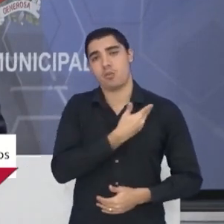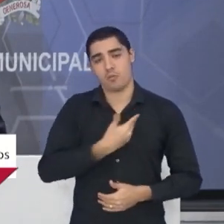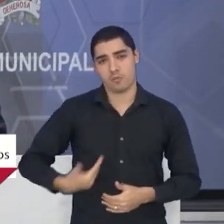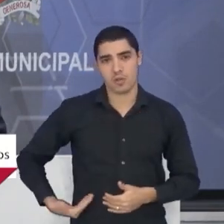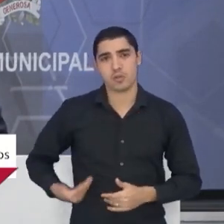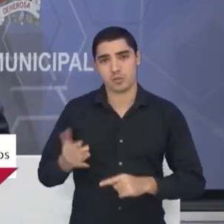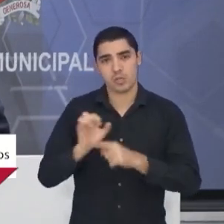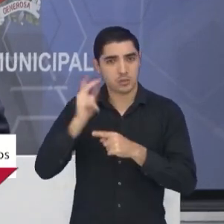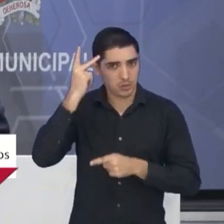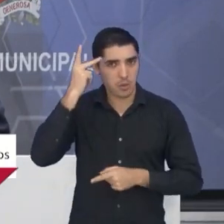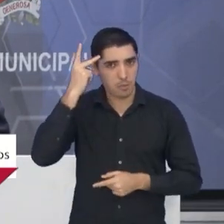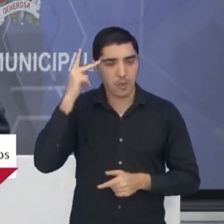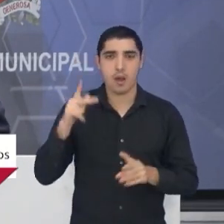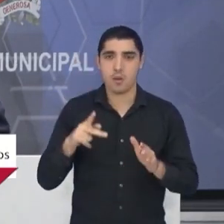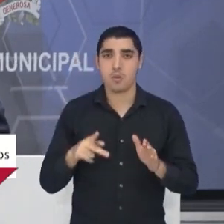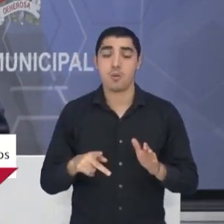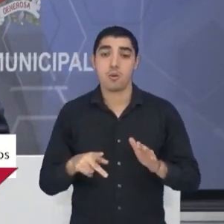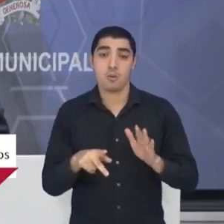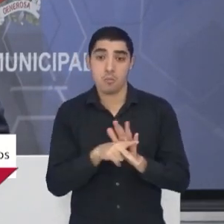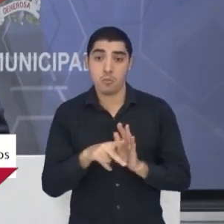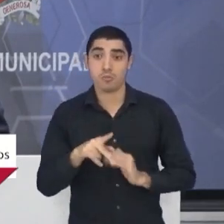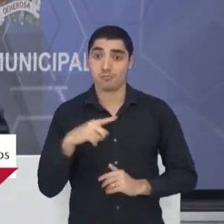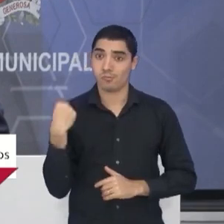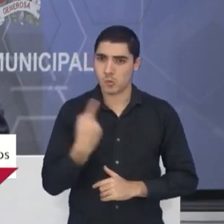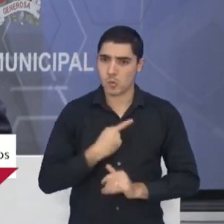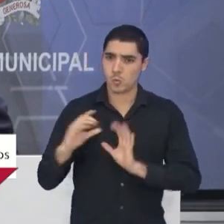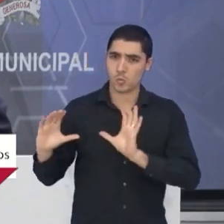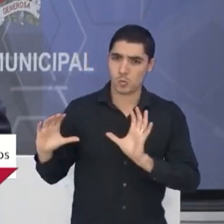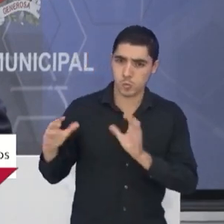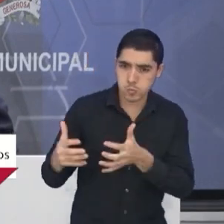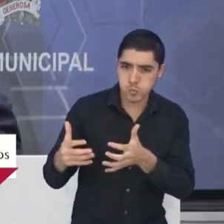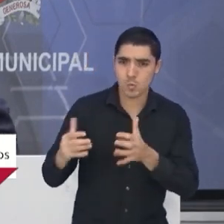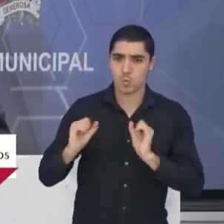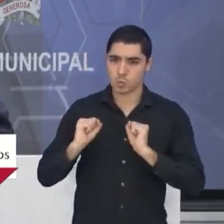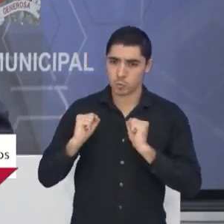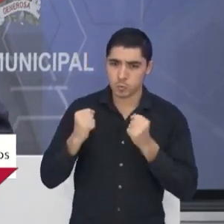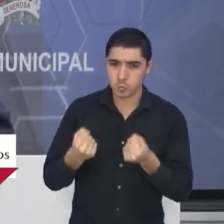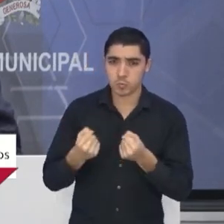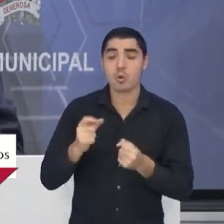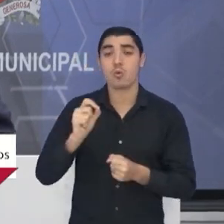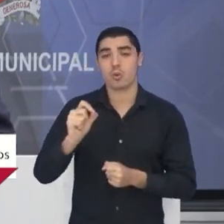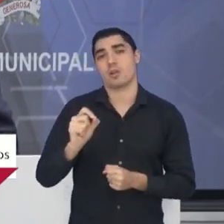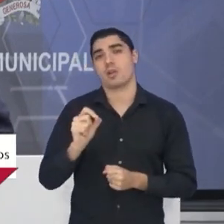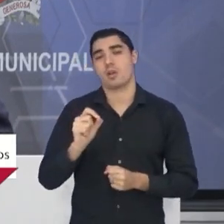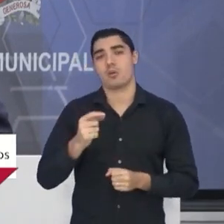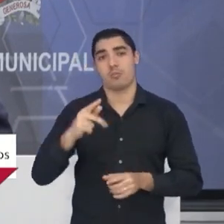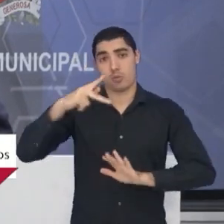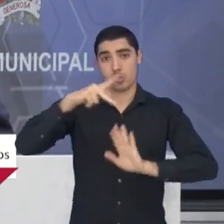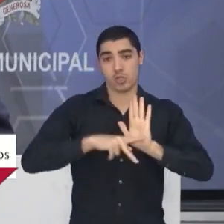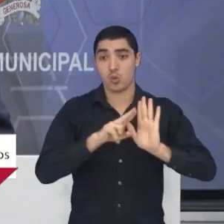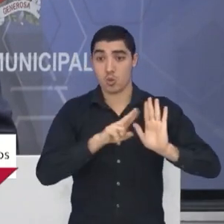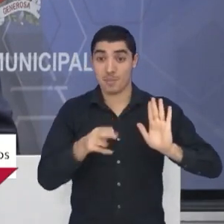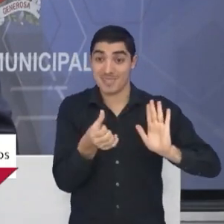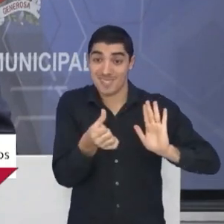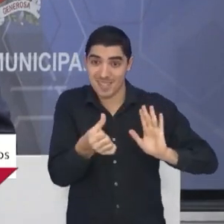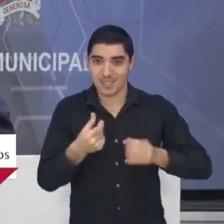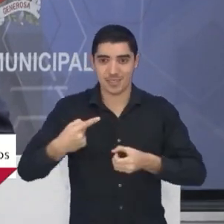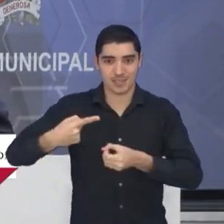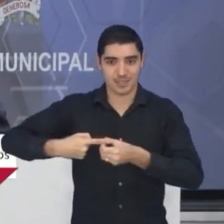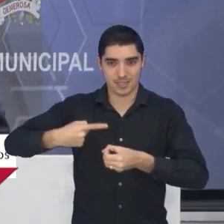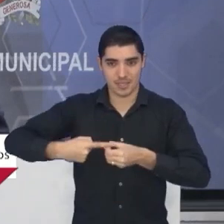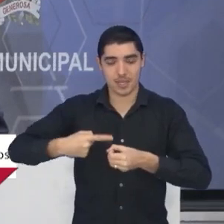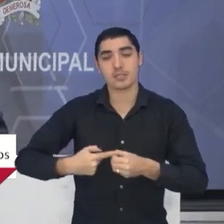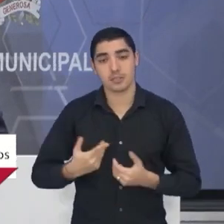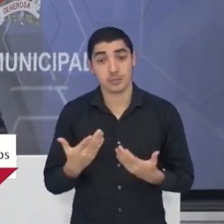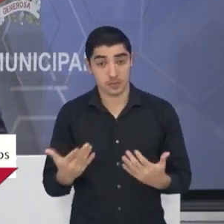Paulo afinal de contas há um esforço conjunto para a implantação do projeto seis cidades e eu inclusive